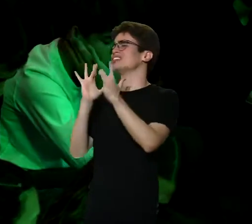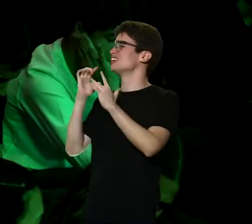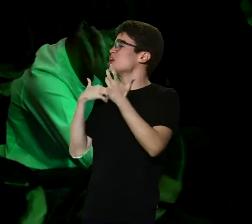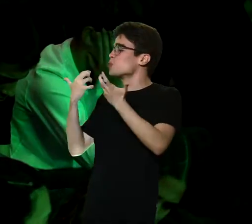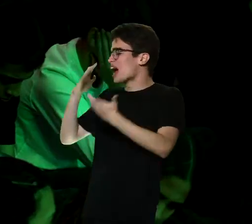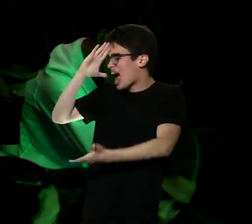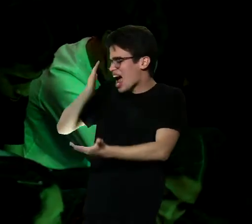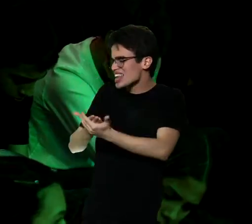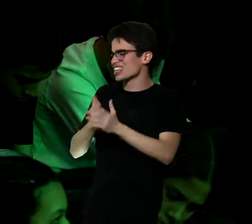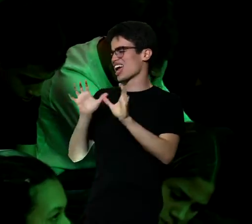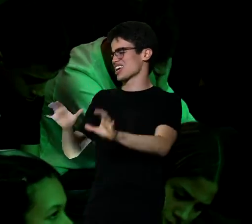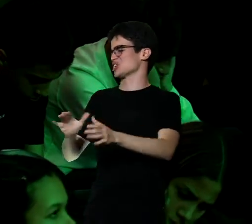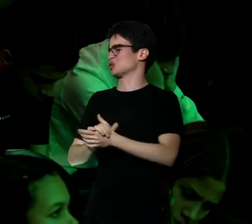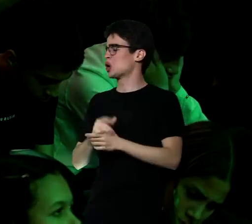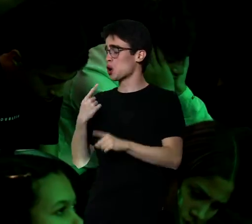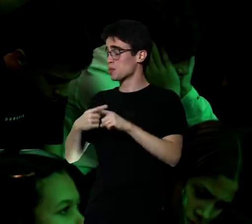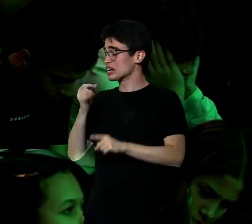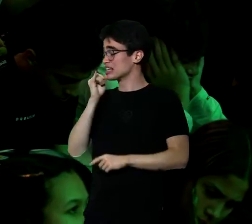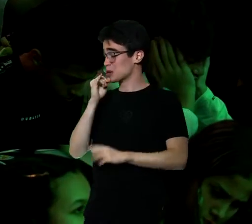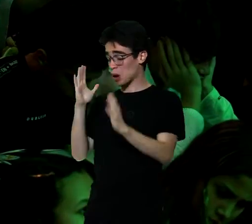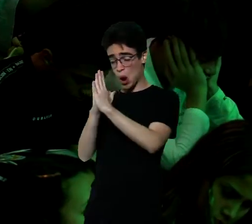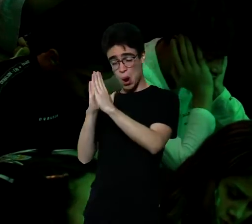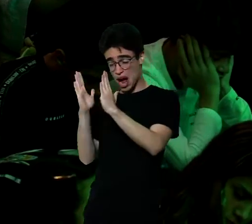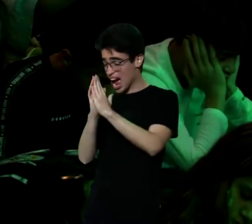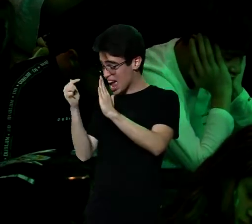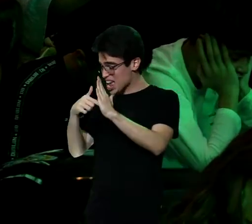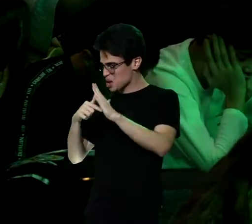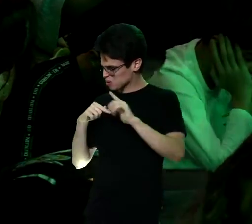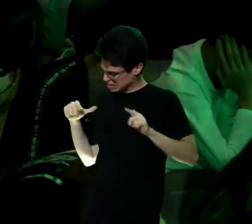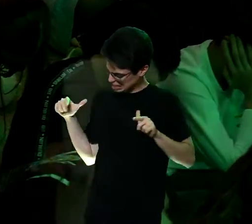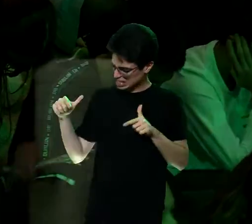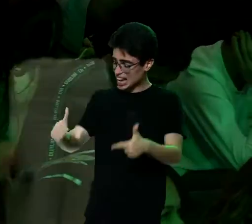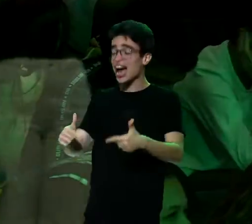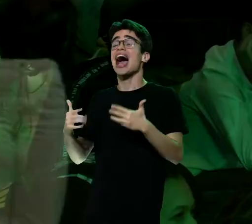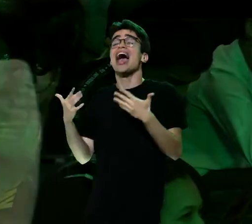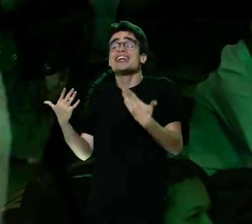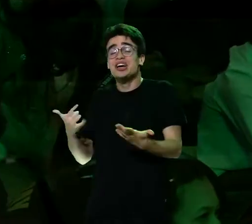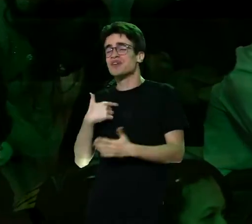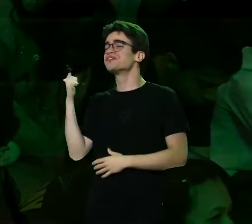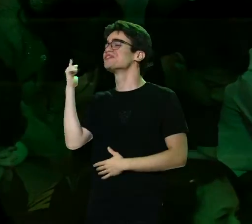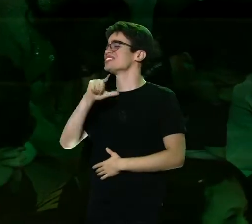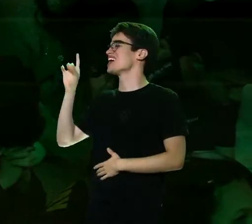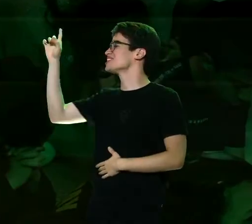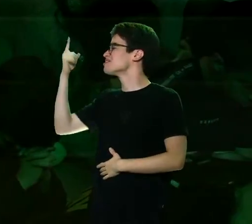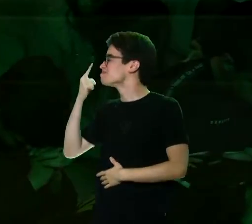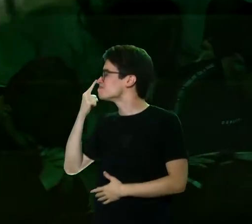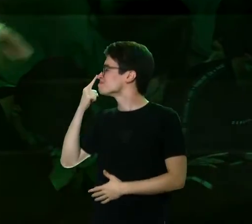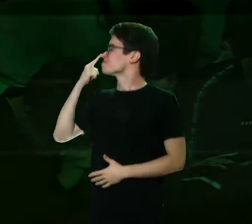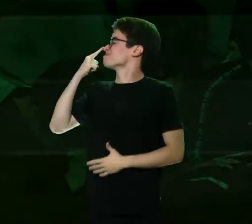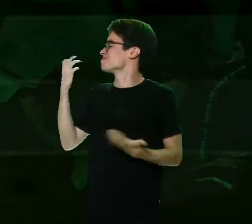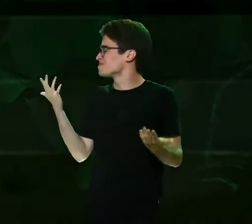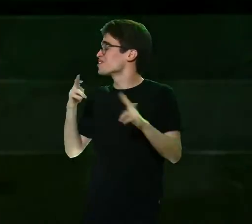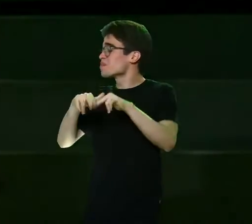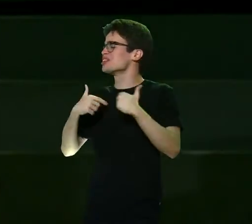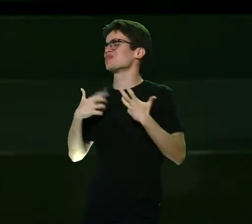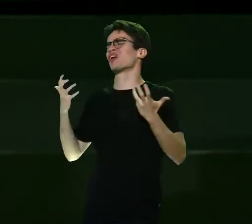quanto mais a gente se dedicar à oração, mais intimidade nós teremos com o Senhor, Deus, é isso que nós